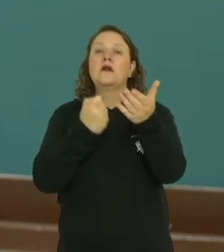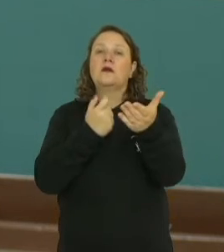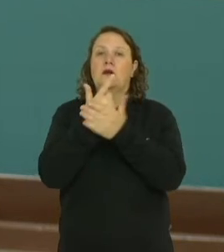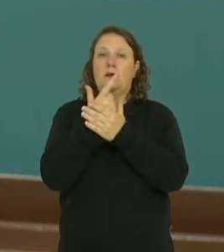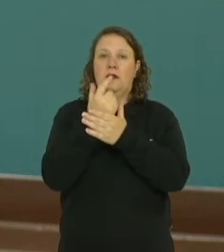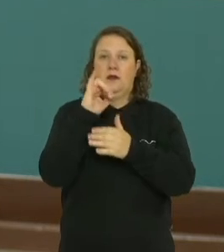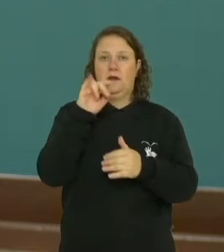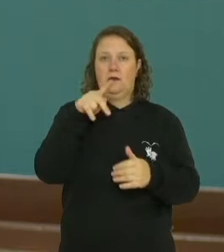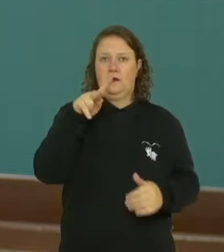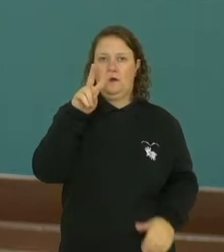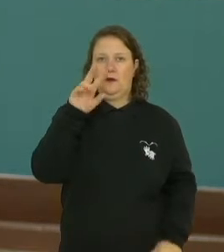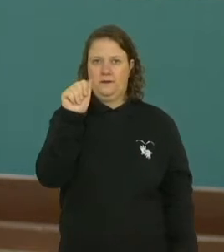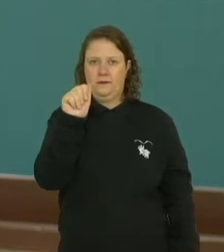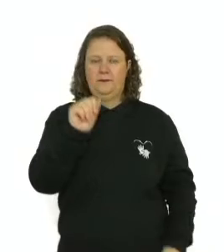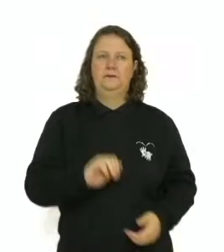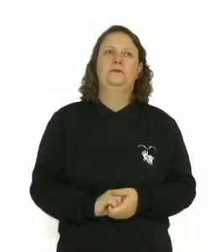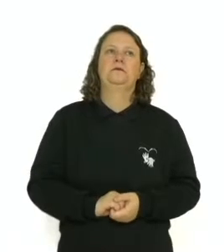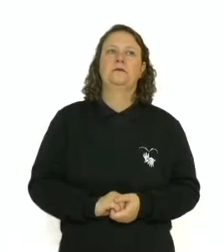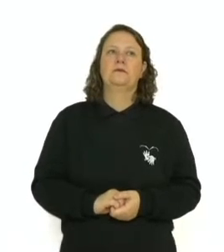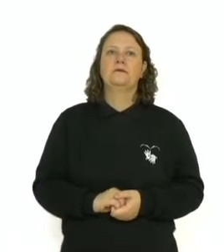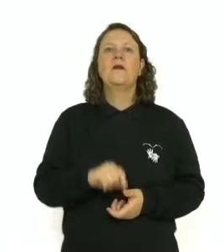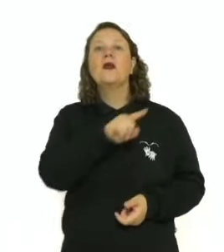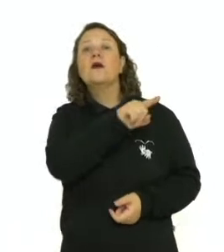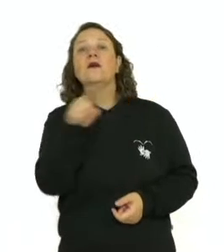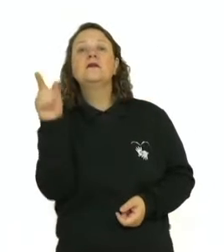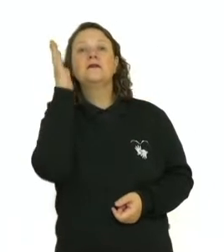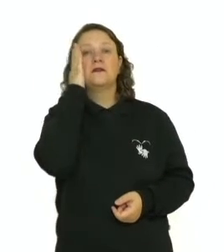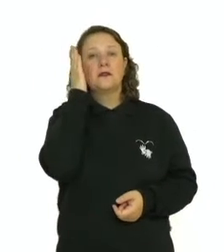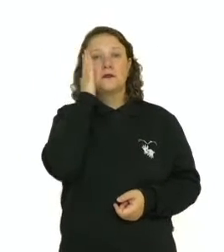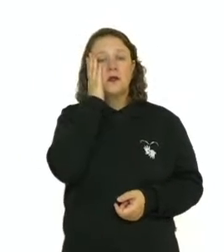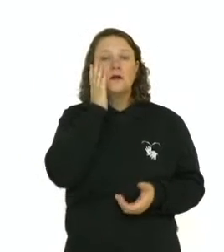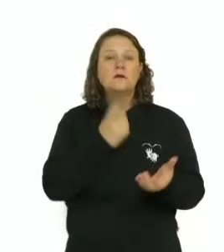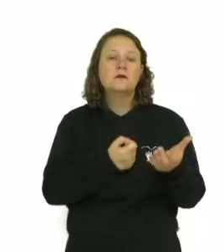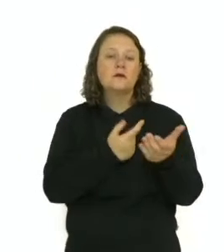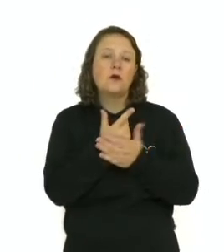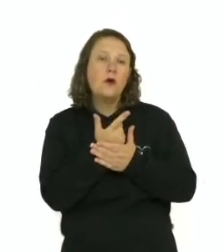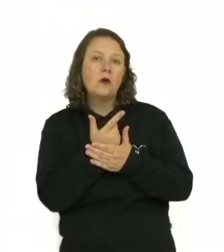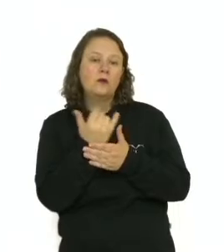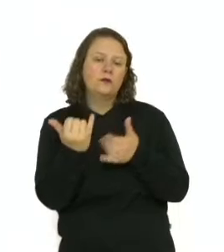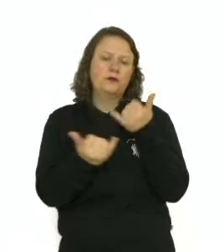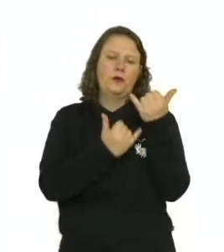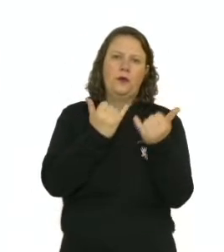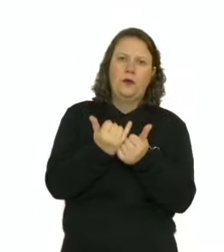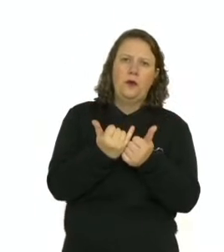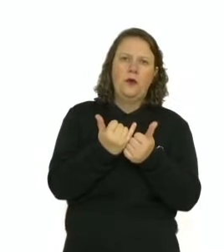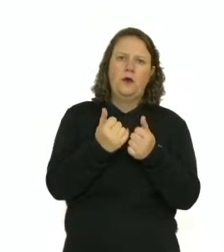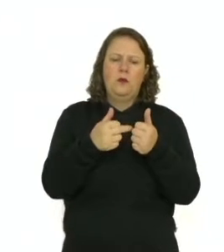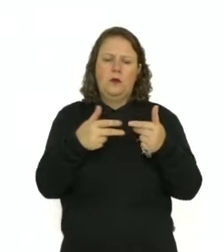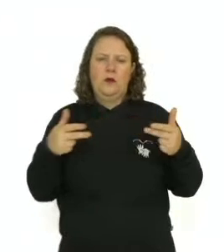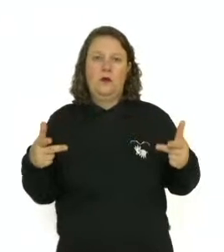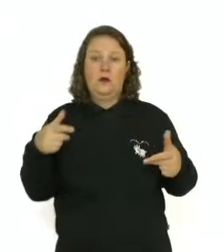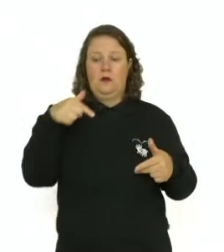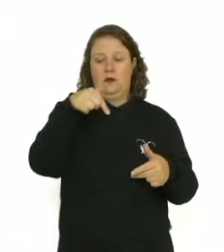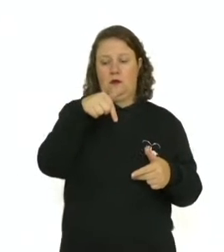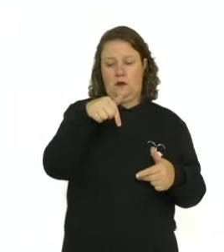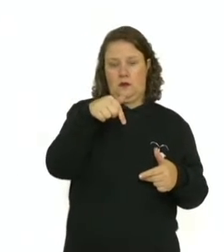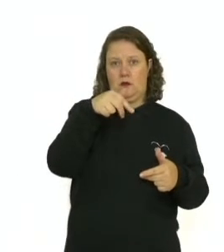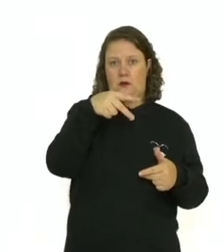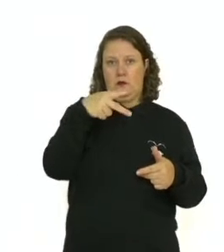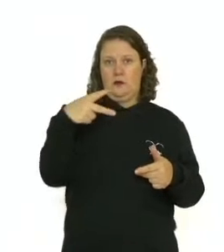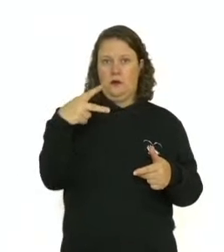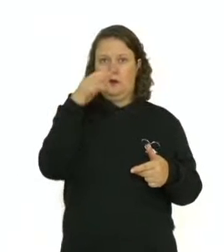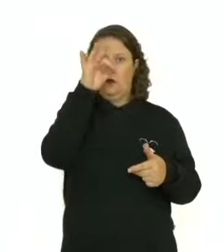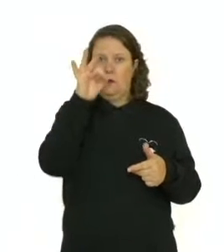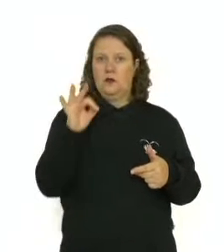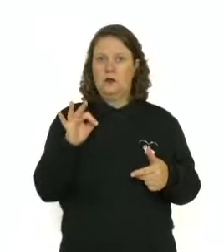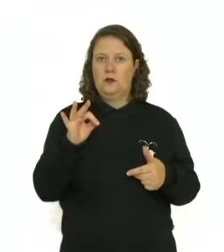ano. Você sabia? Quando você compra um jogo de videogame, 72% do valor que você